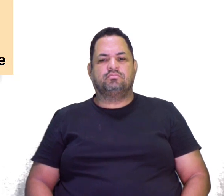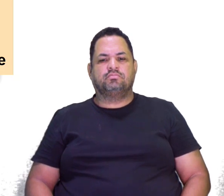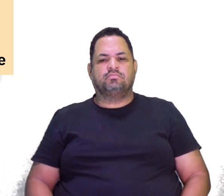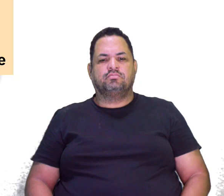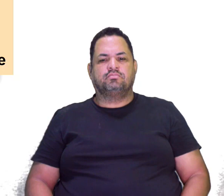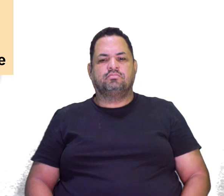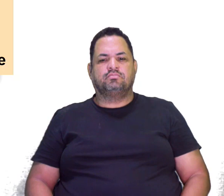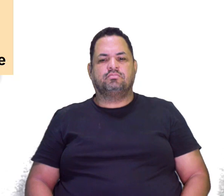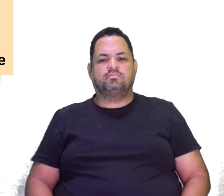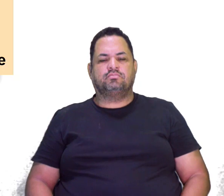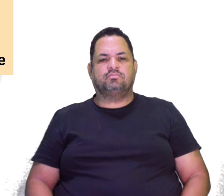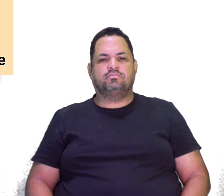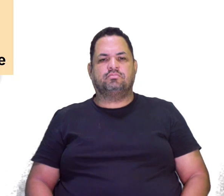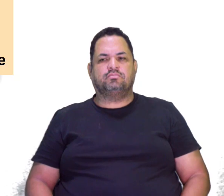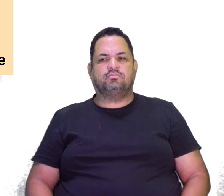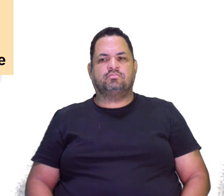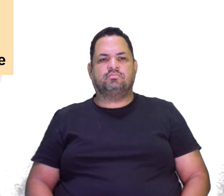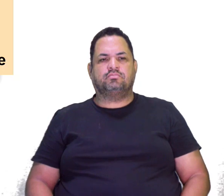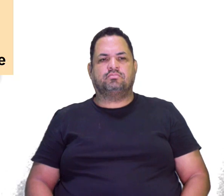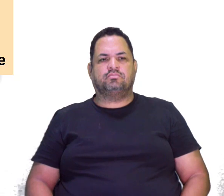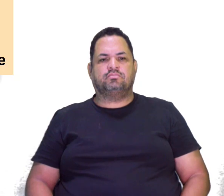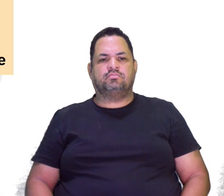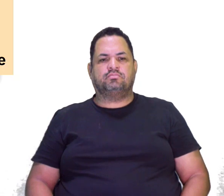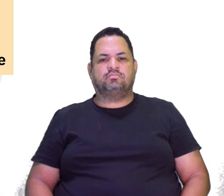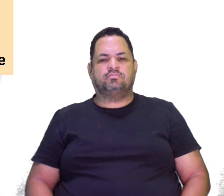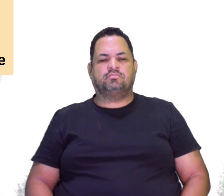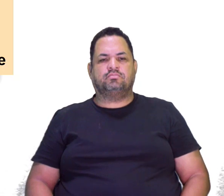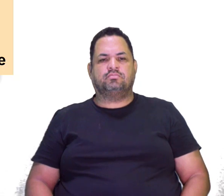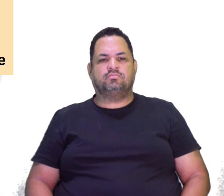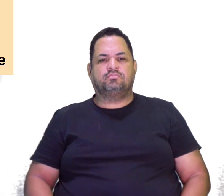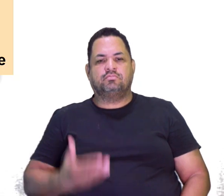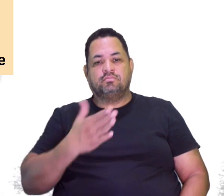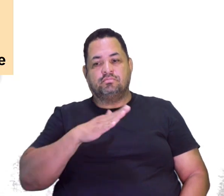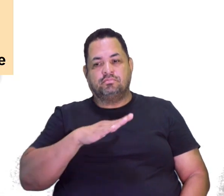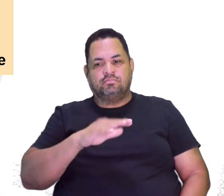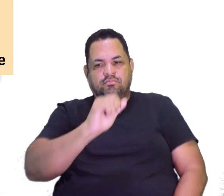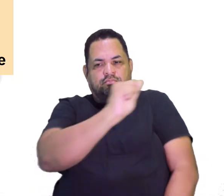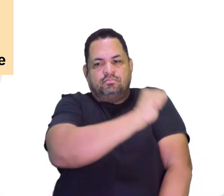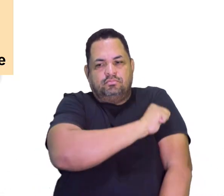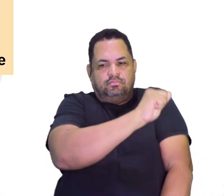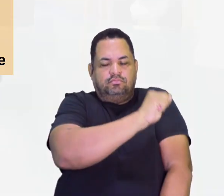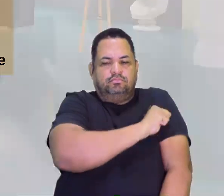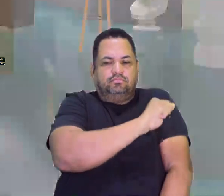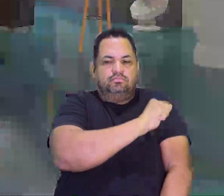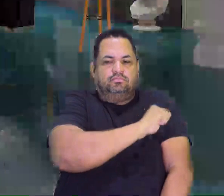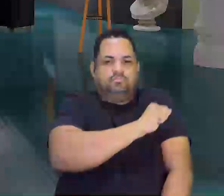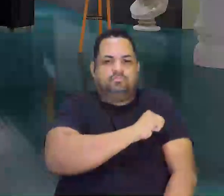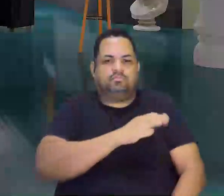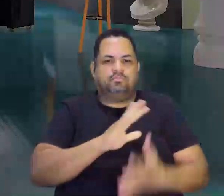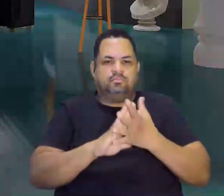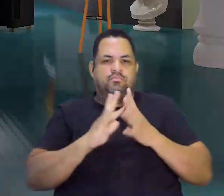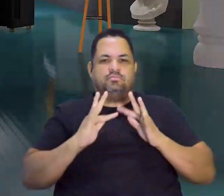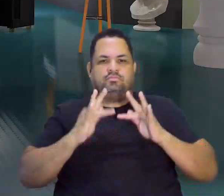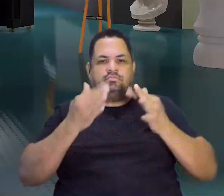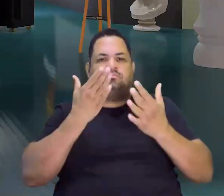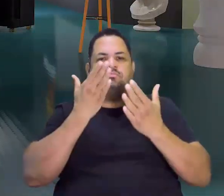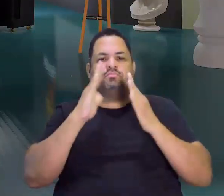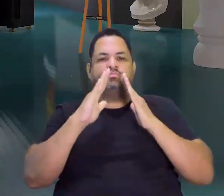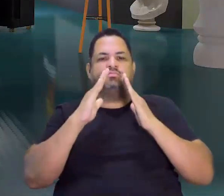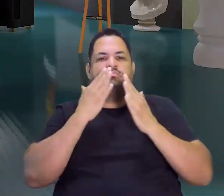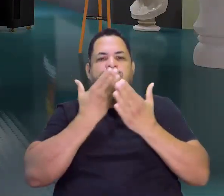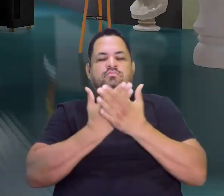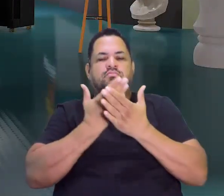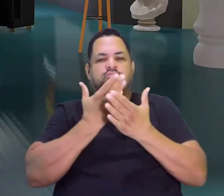telhados osado de Andrade crianças alunos chegamos ao fim da nossa aula